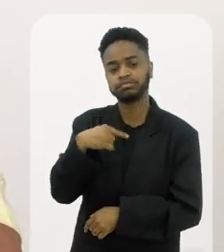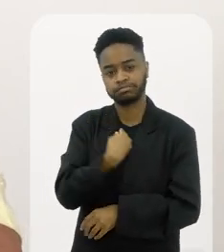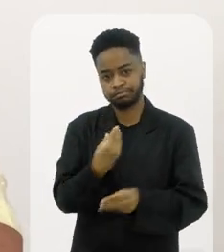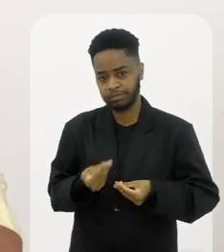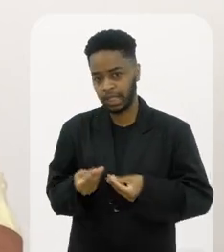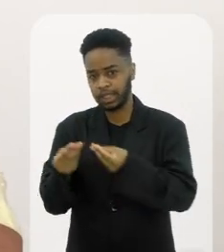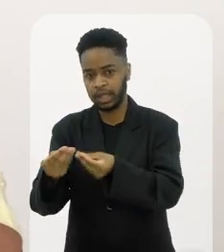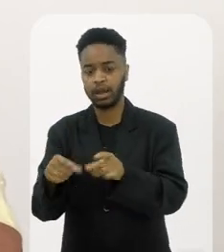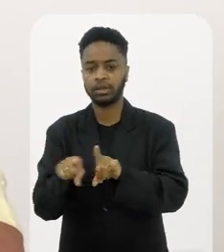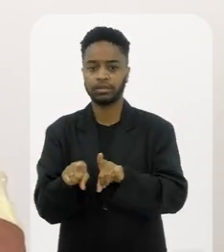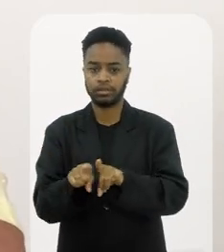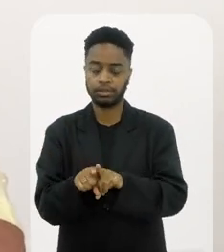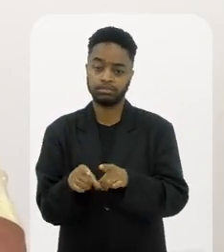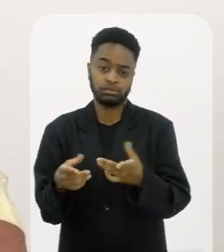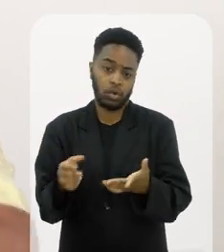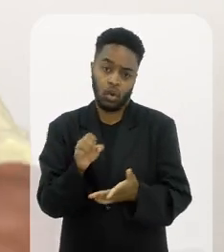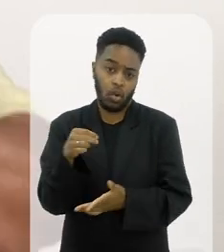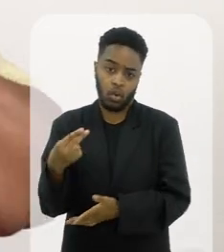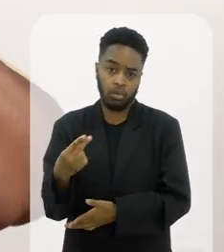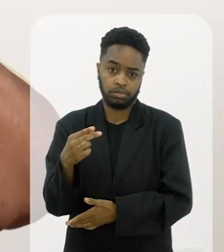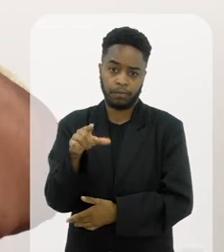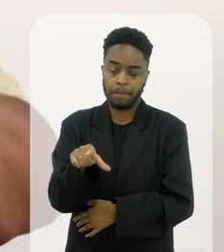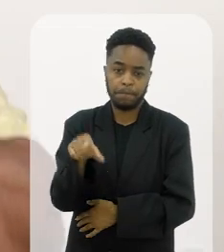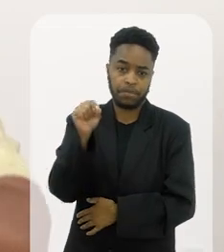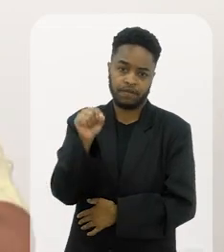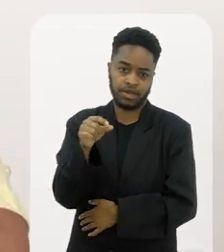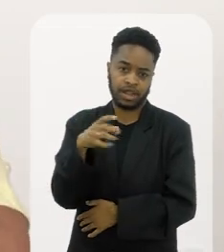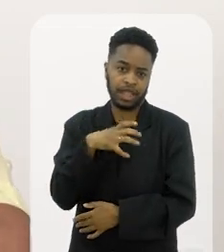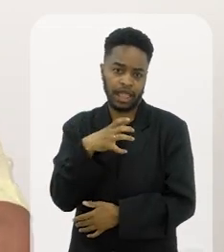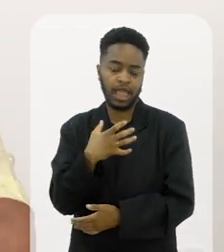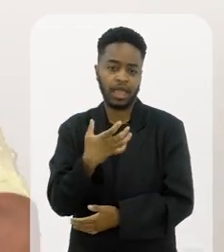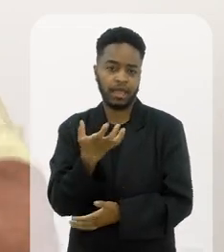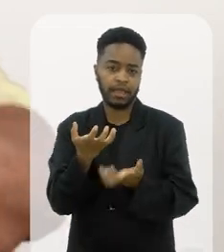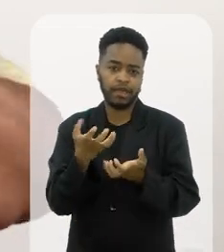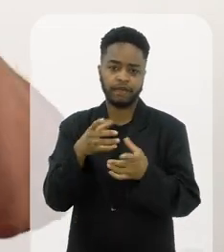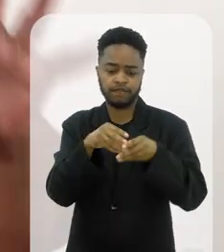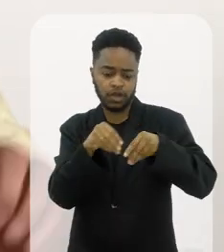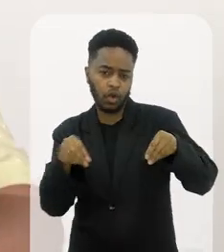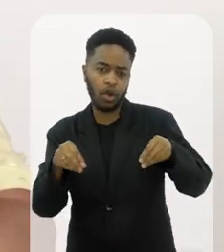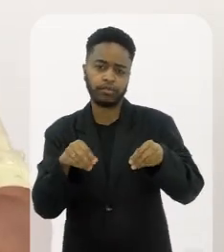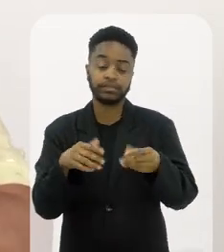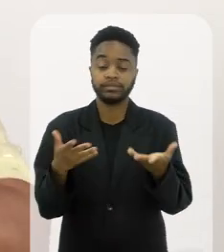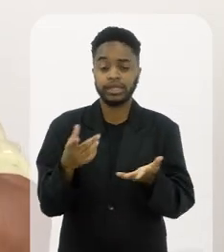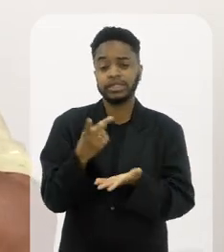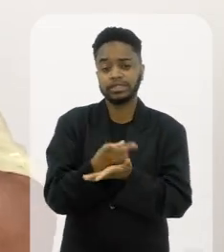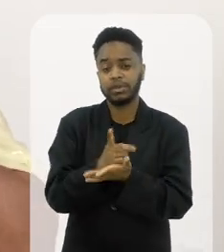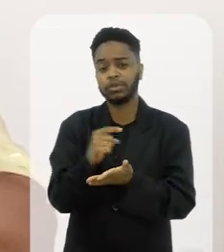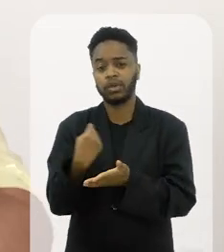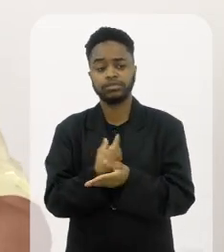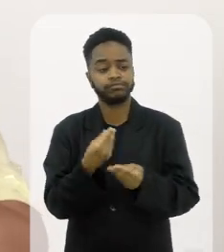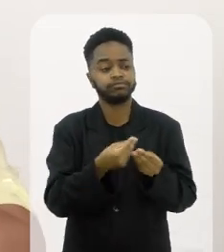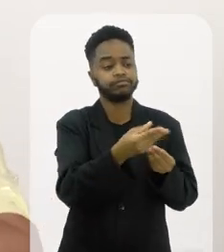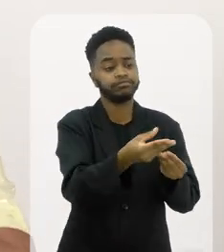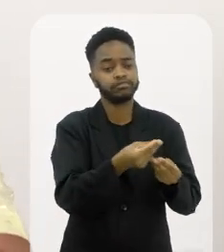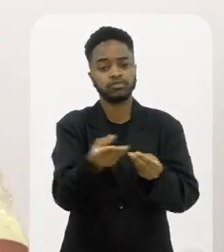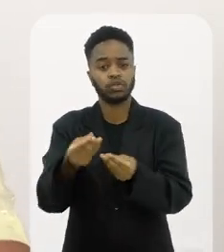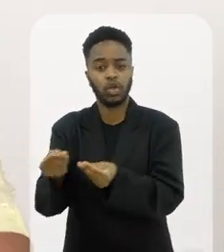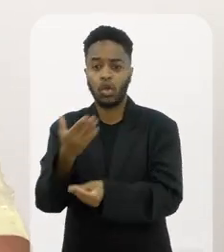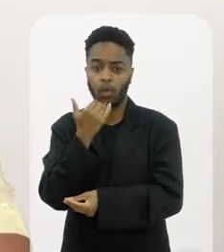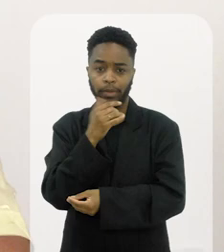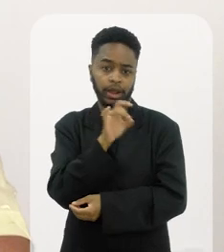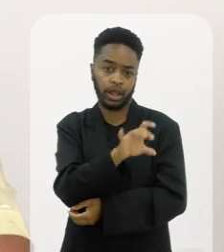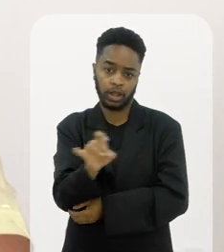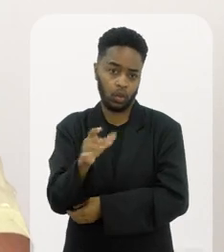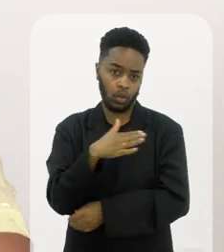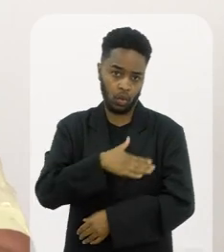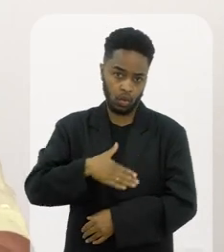Baladeva faz, a gente leva o docinho que Baladeva faz. Aí prefere que tenha farofa, que tenha isso, que tenha aquilo. Aí cada vez a gente vai agradando a um deles,